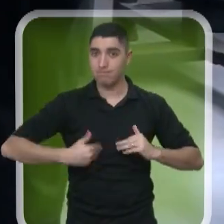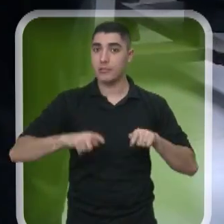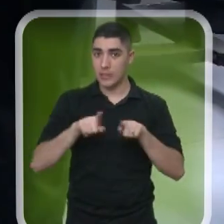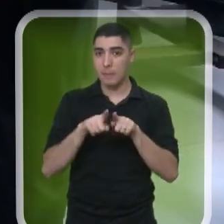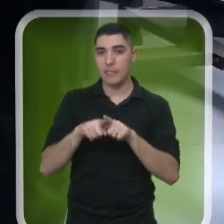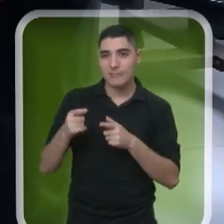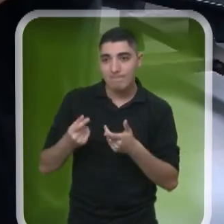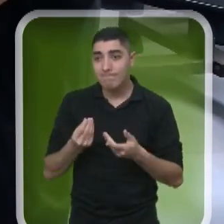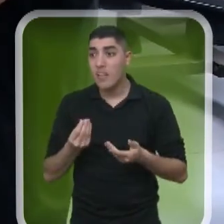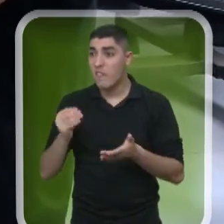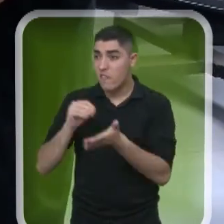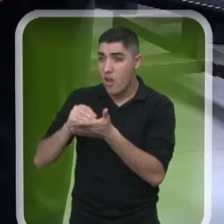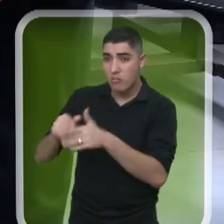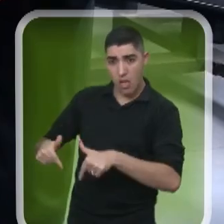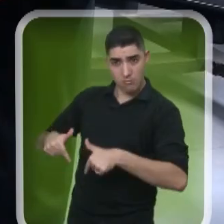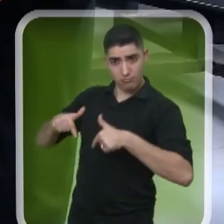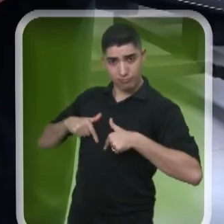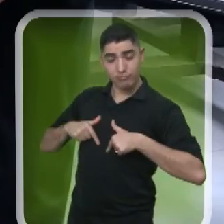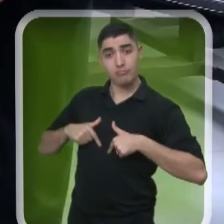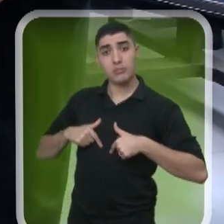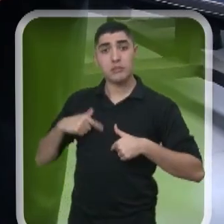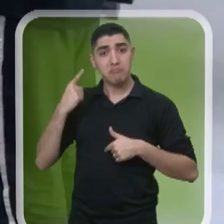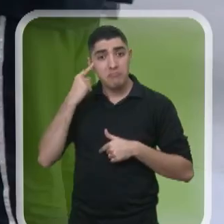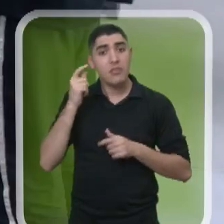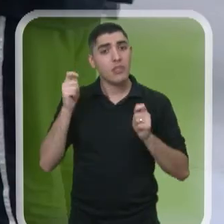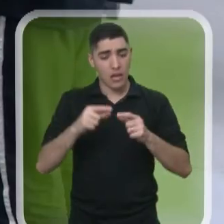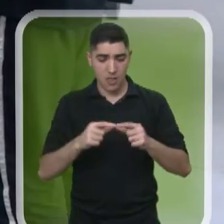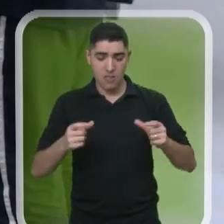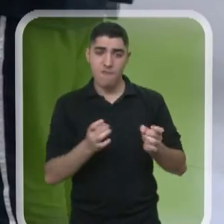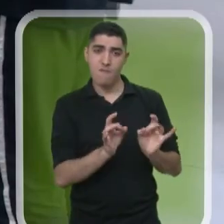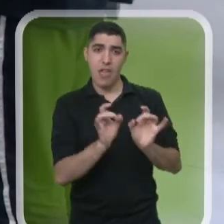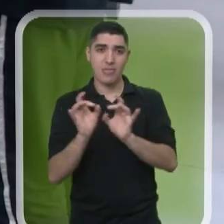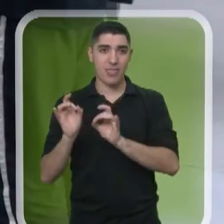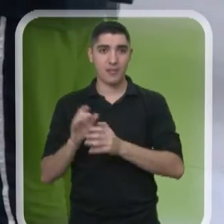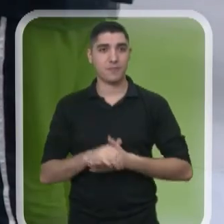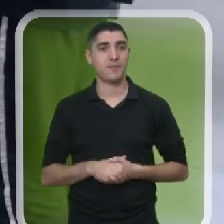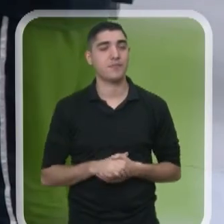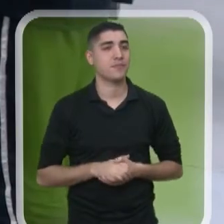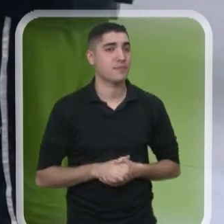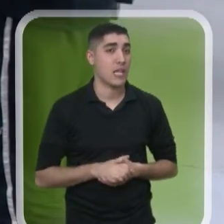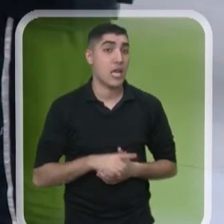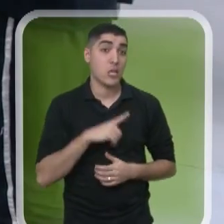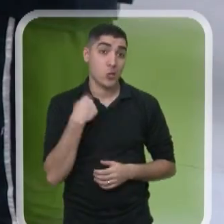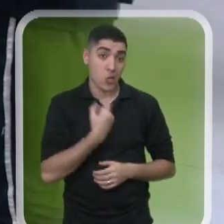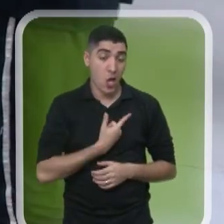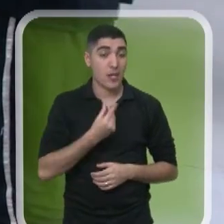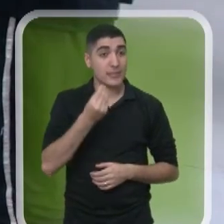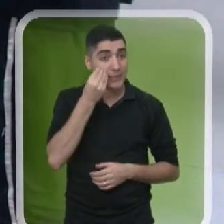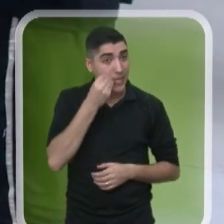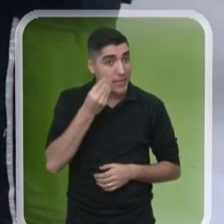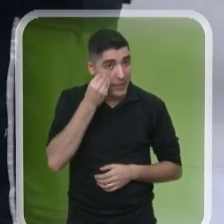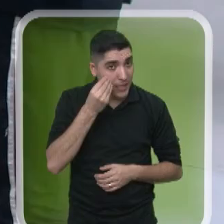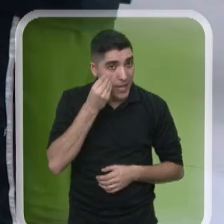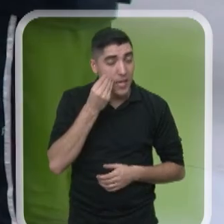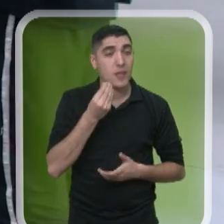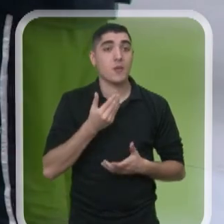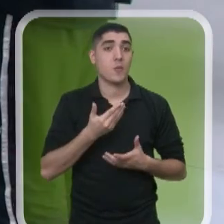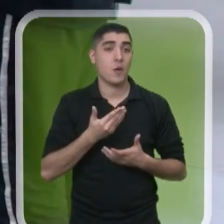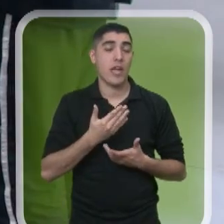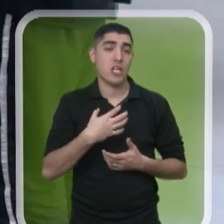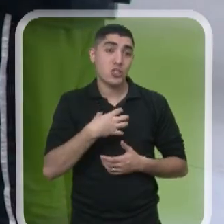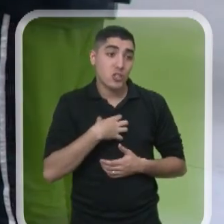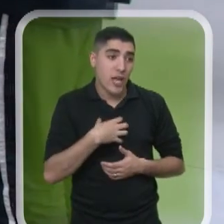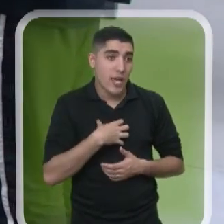falta de patrocínios, vale até venda de rifa. A gente vai buscando formas